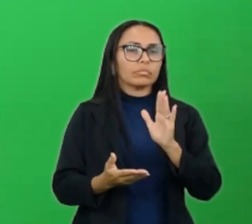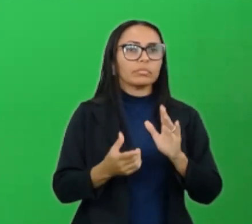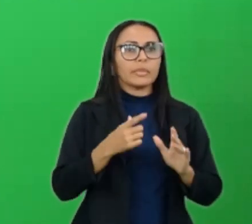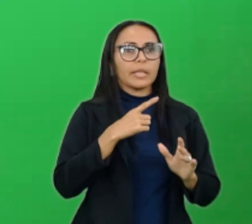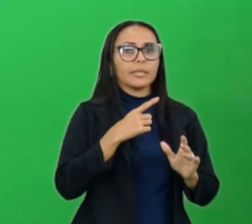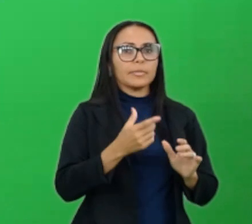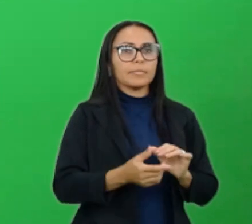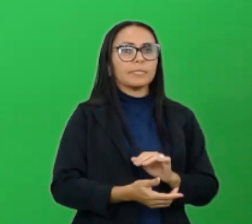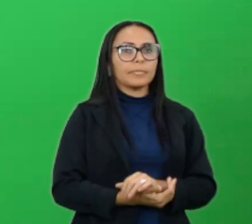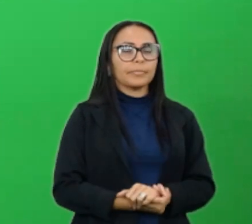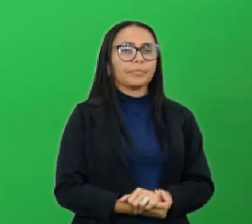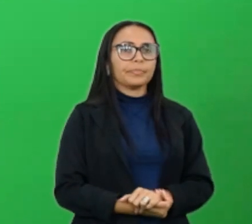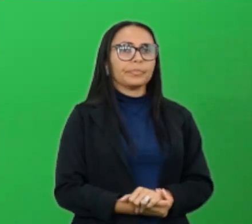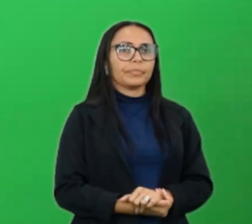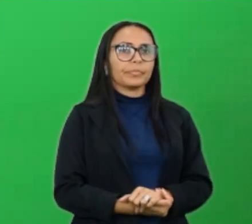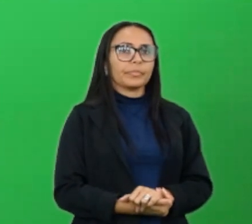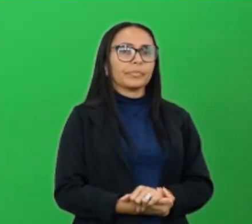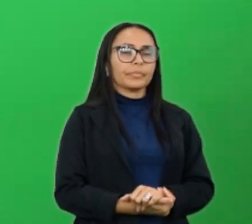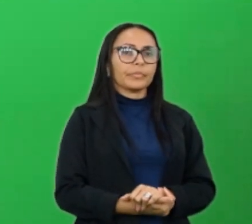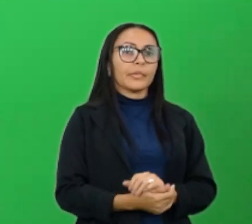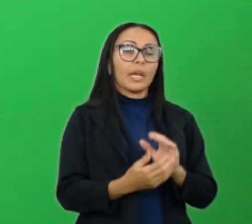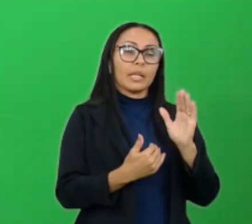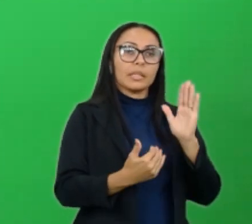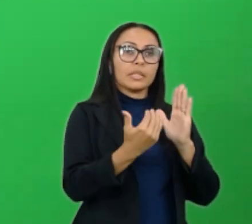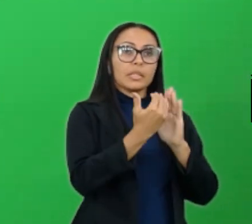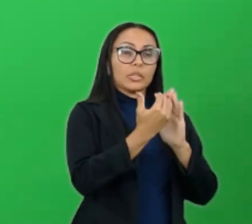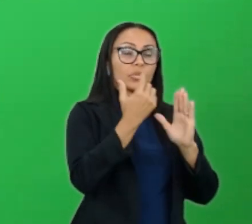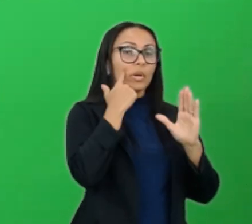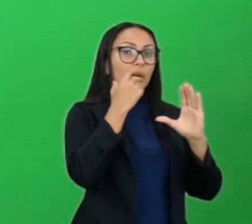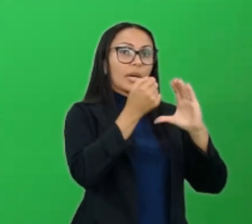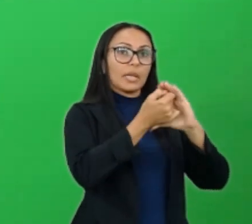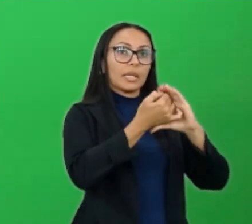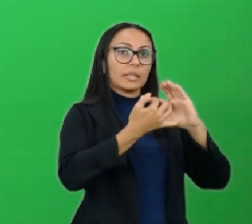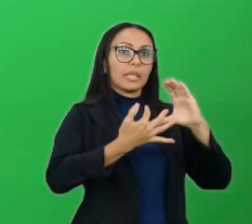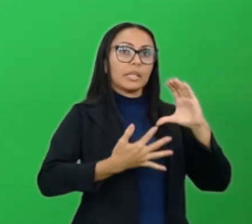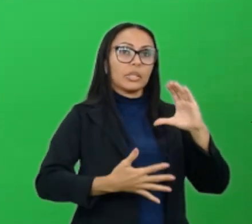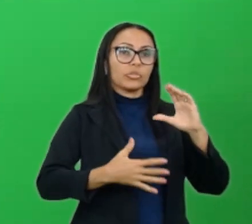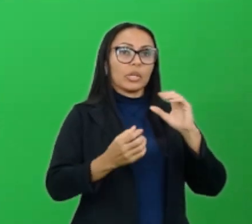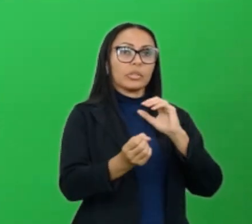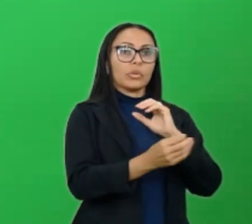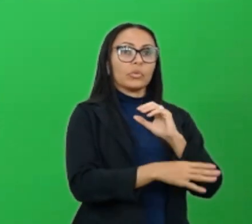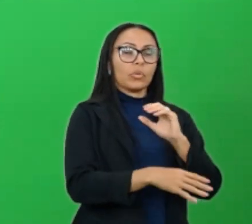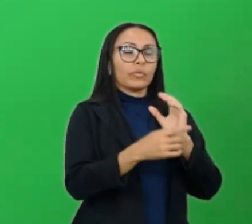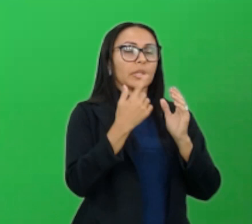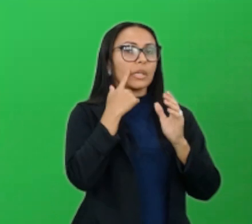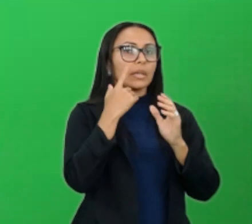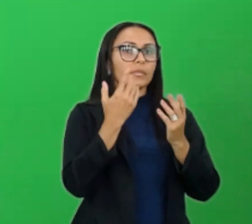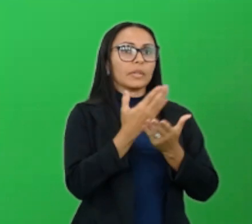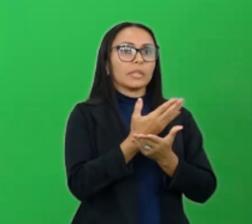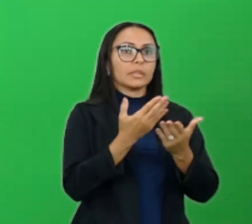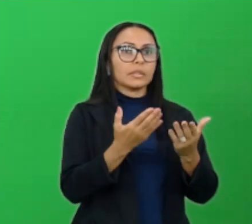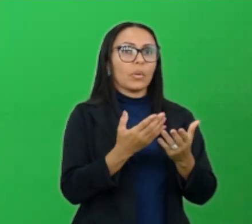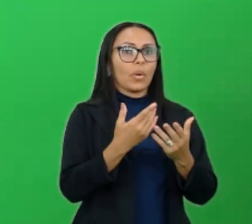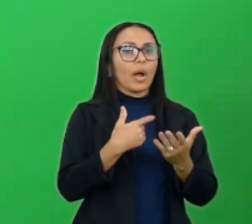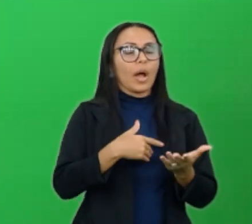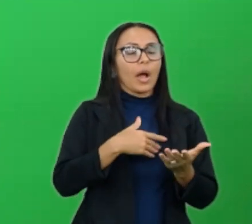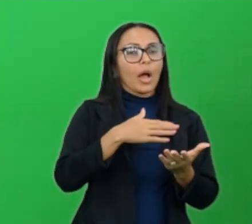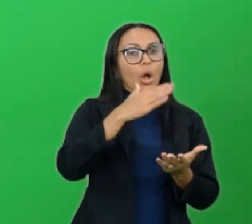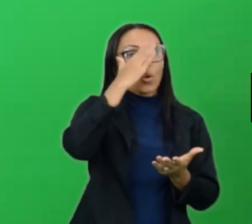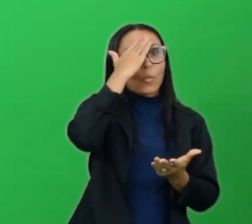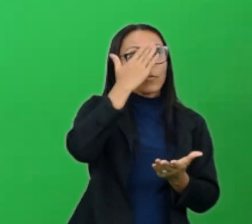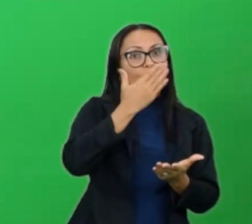Além disso, também são características de um bom indicador de inovação a confiabilidade. O indicador precisa ser